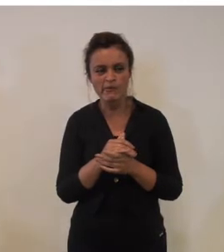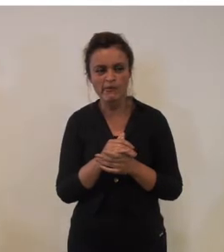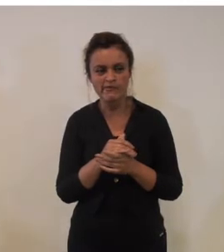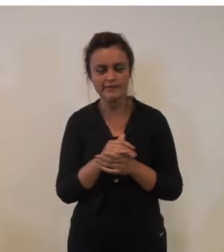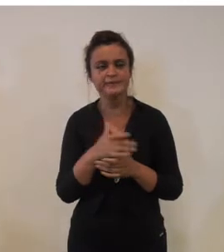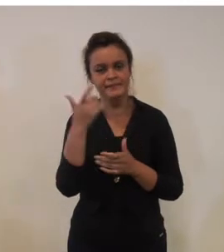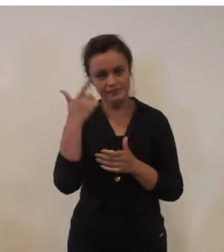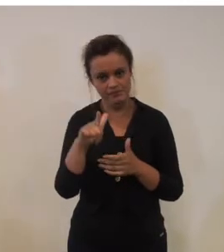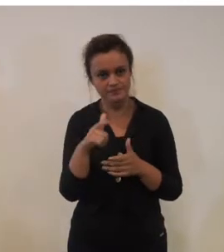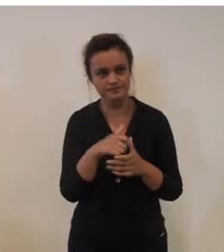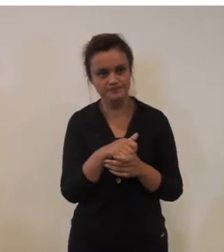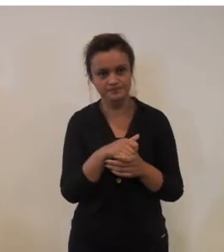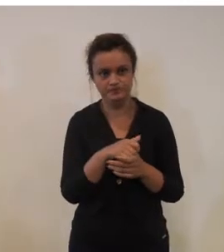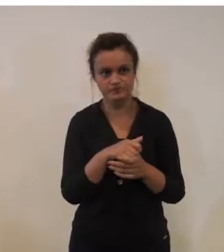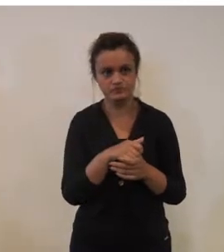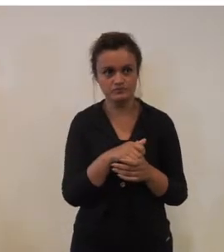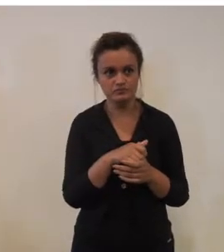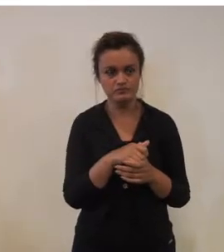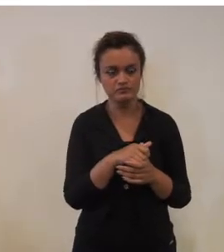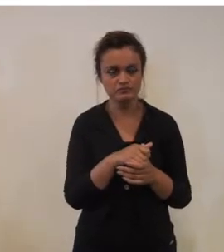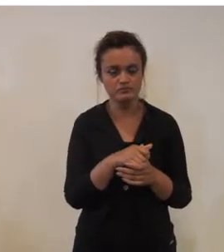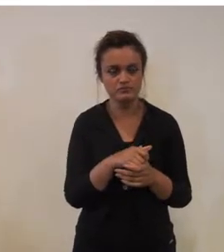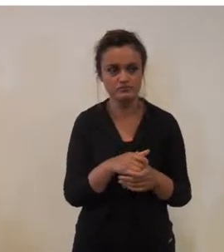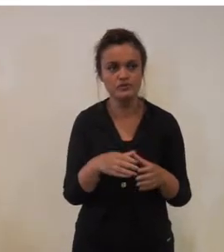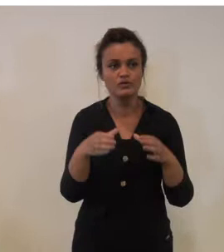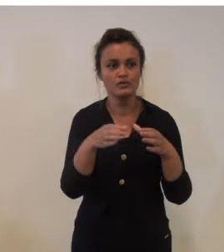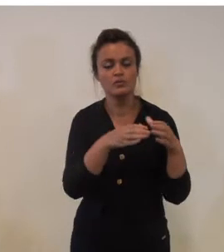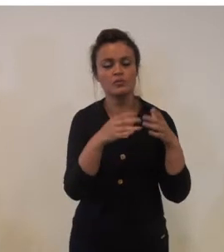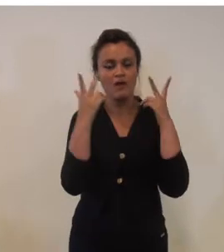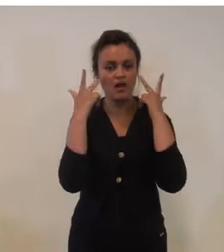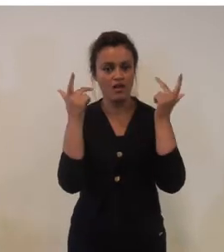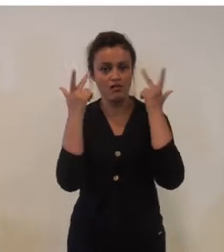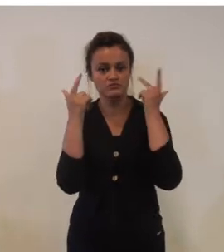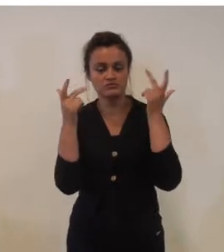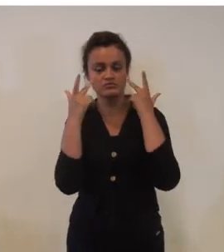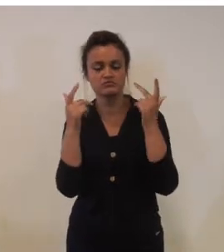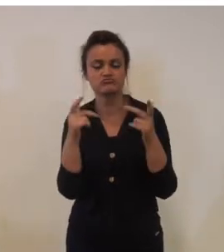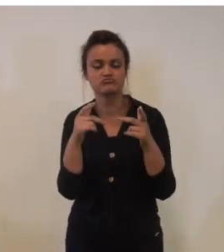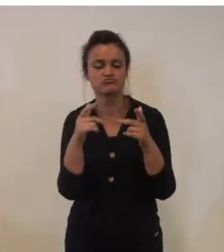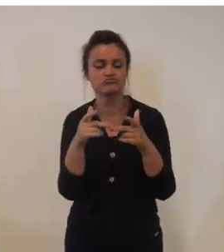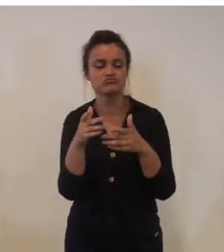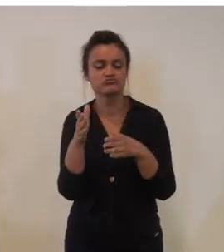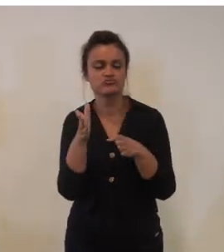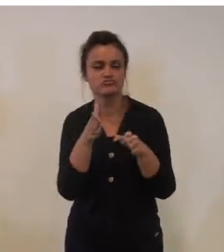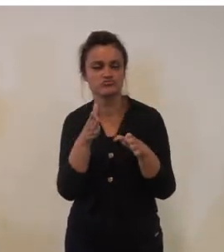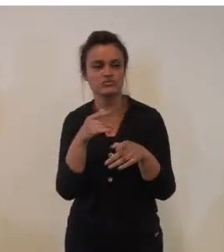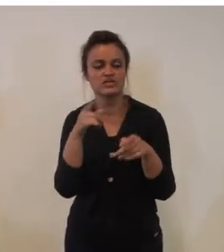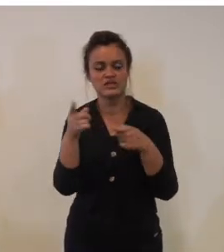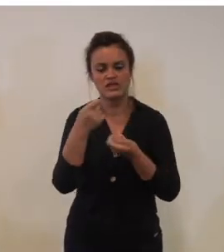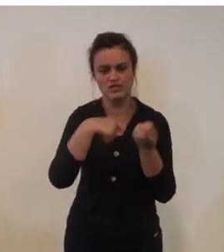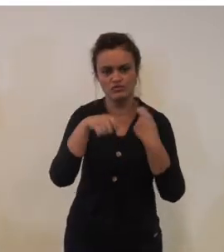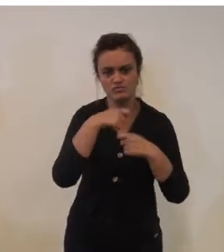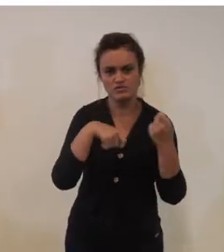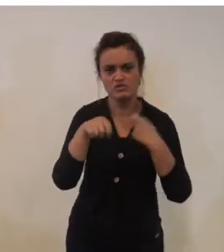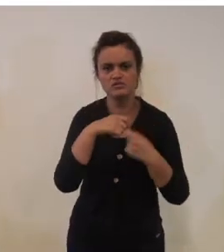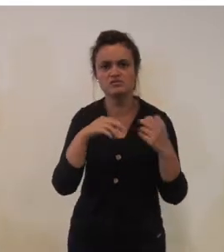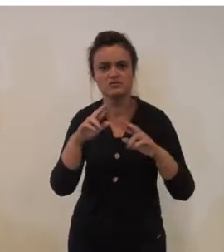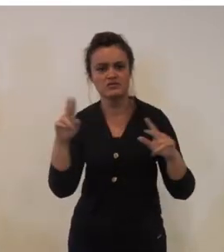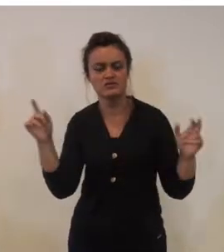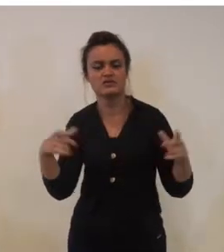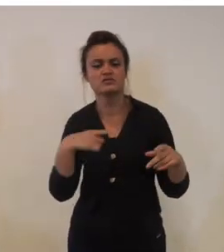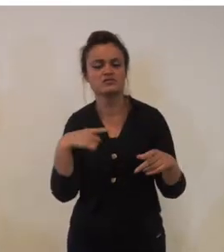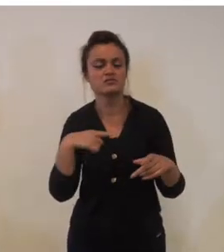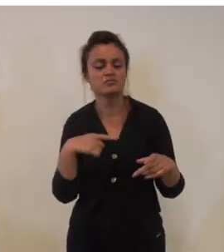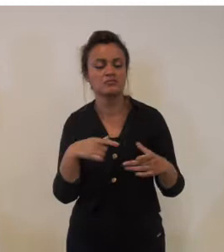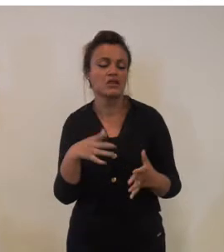De novo, justamente nos setores mais clássicos de tradição, vamos ter negociações, mas também,